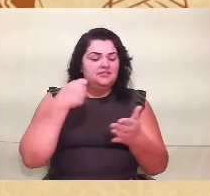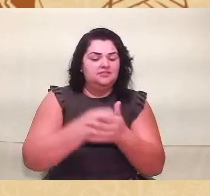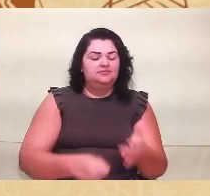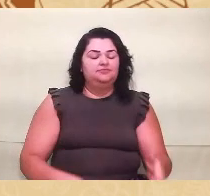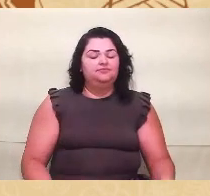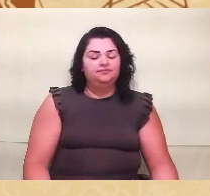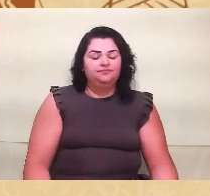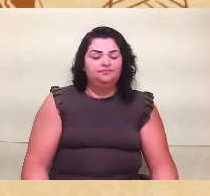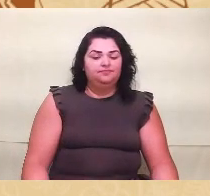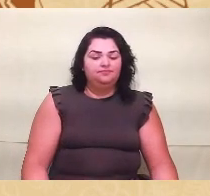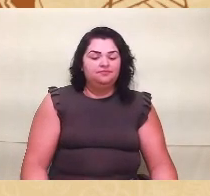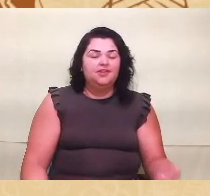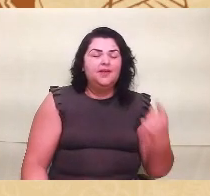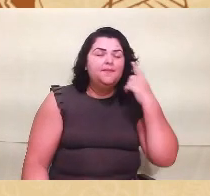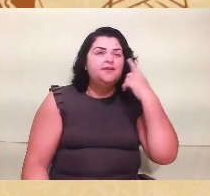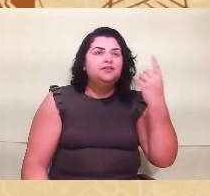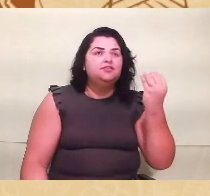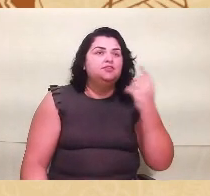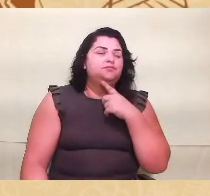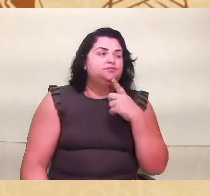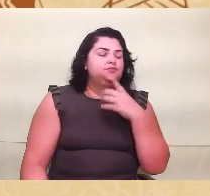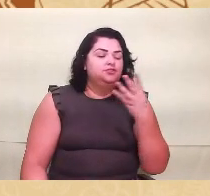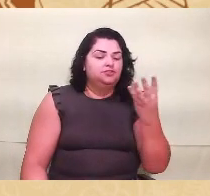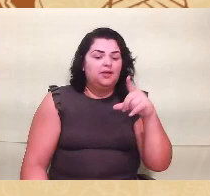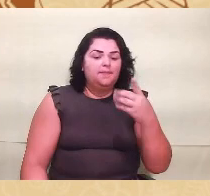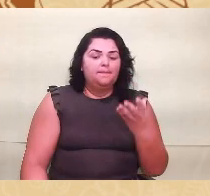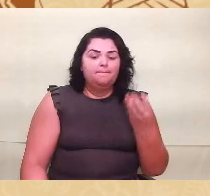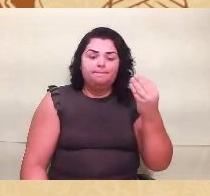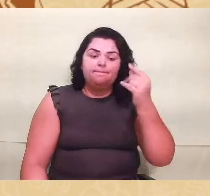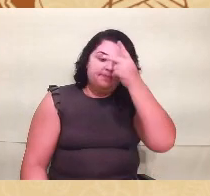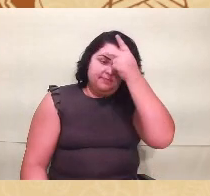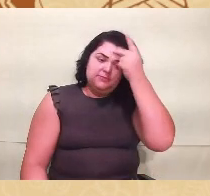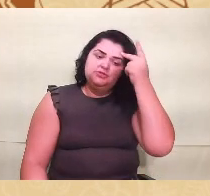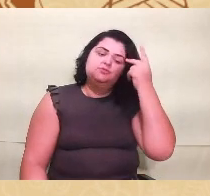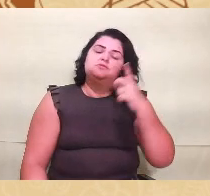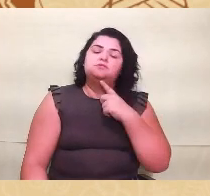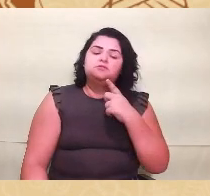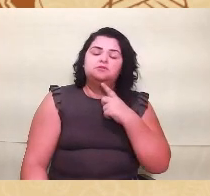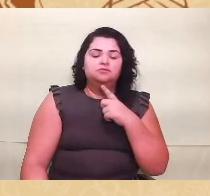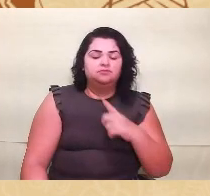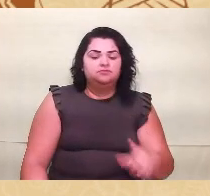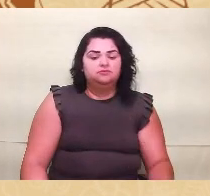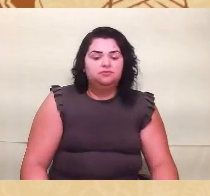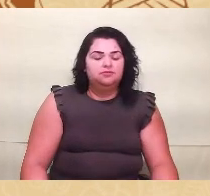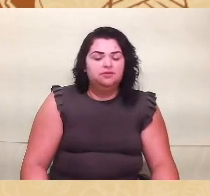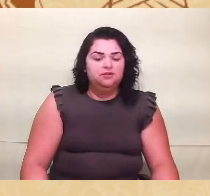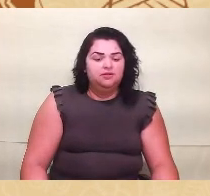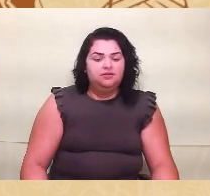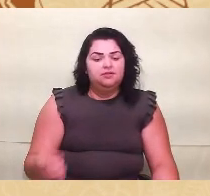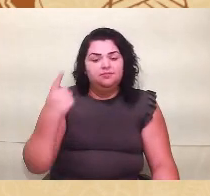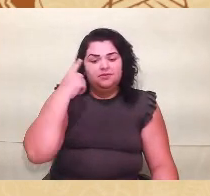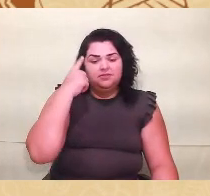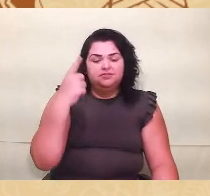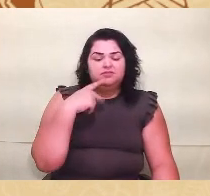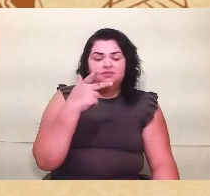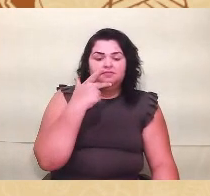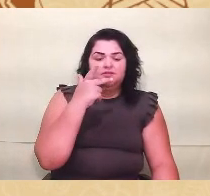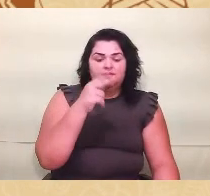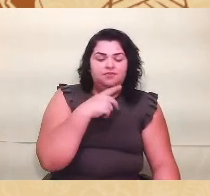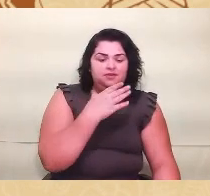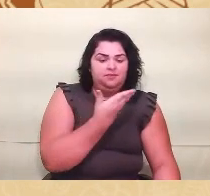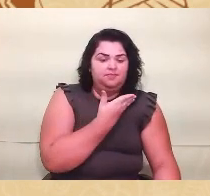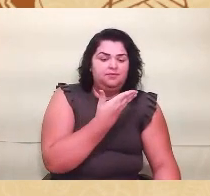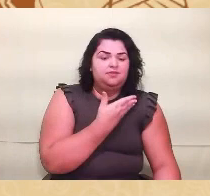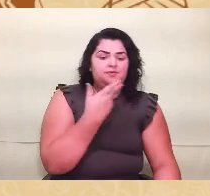penso que, como nós somos muitos povos, e também pensando na fala de um colega há pouco aqui,